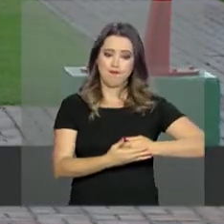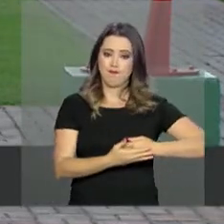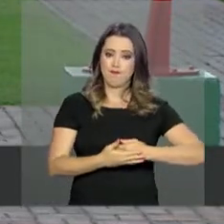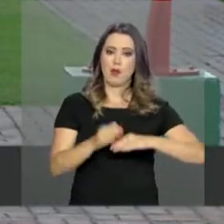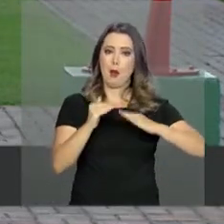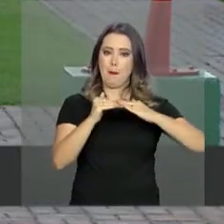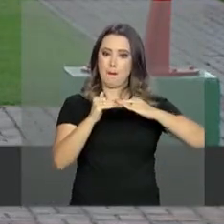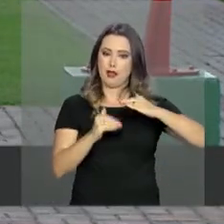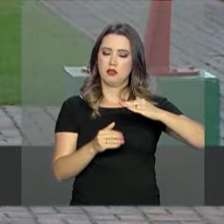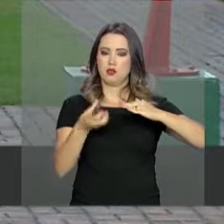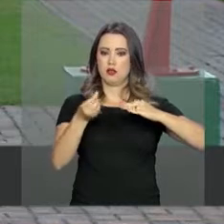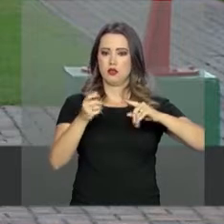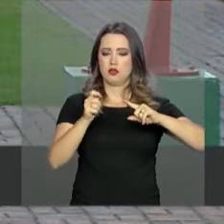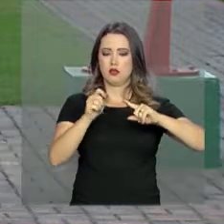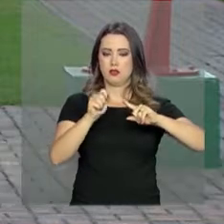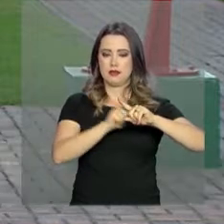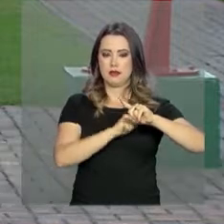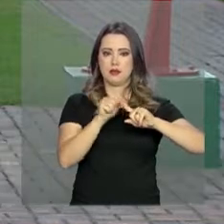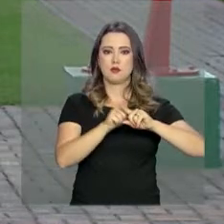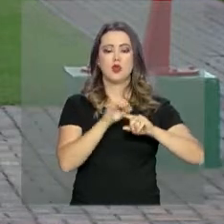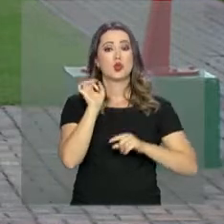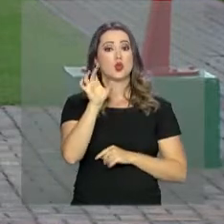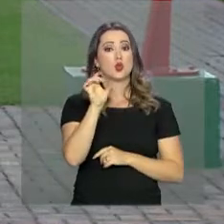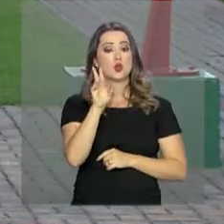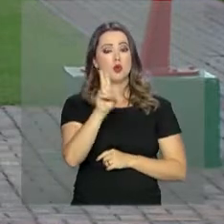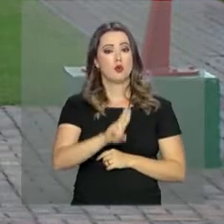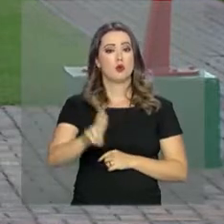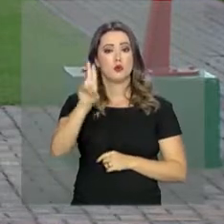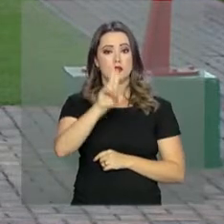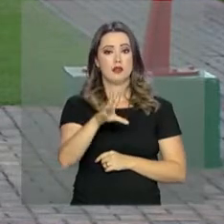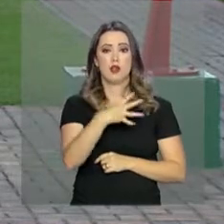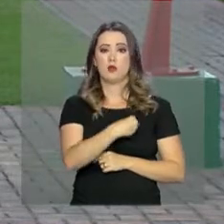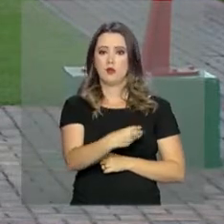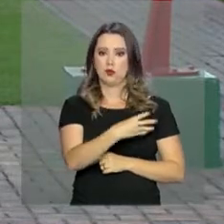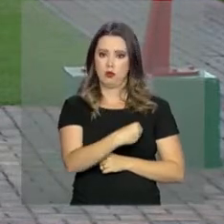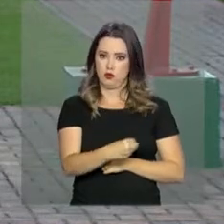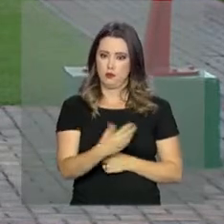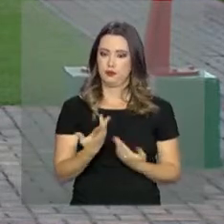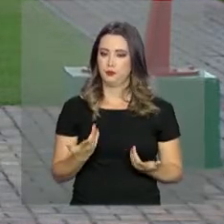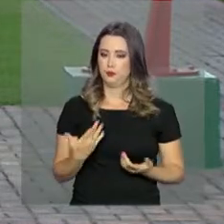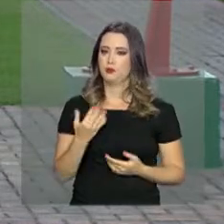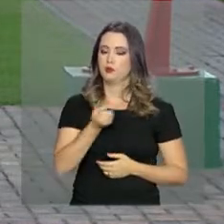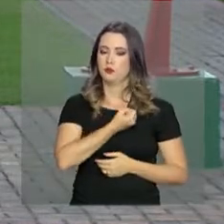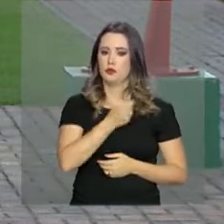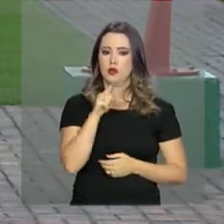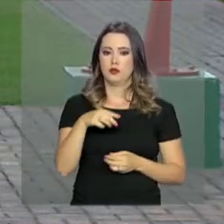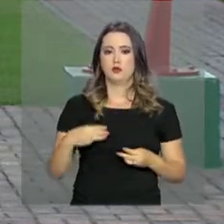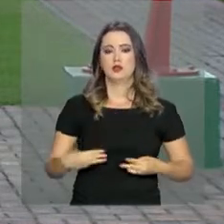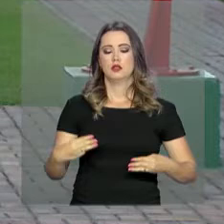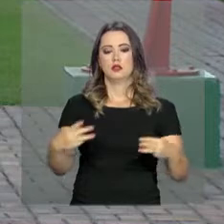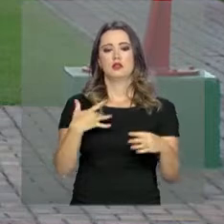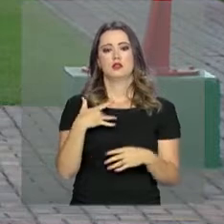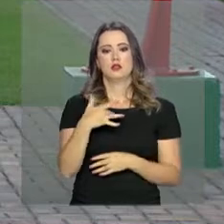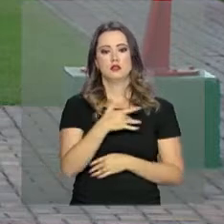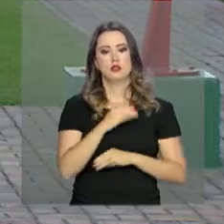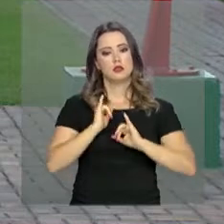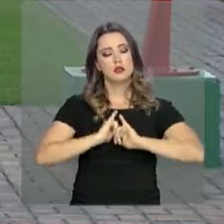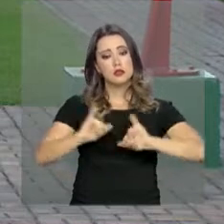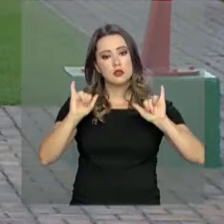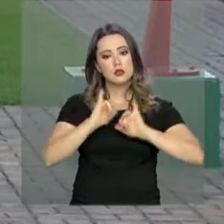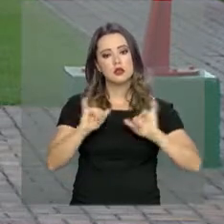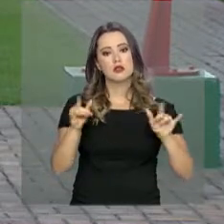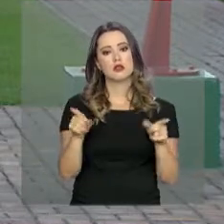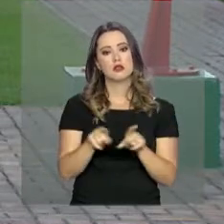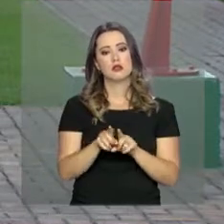tenham sido alimentados exclusivamente com leite materno no país os dados são do ministério da saúde que lançou uma campanha